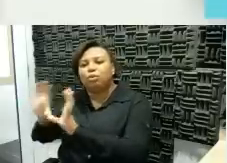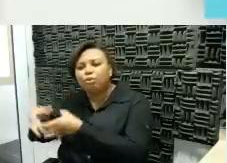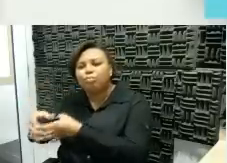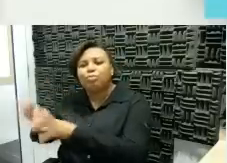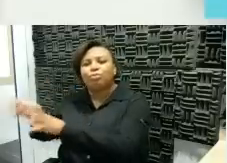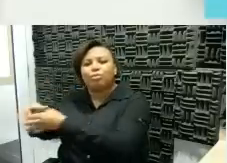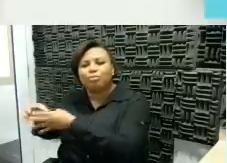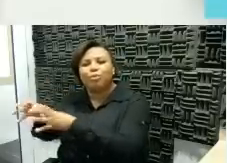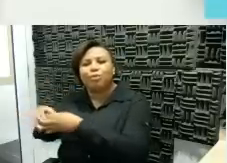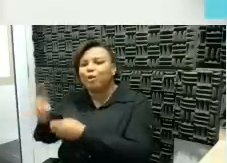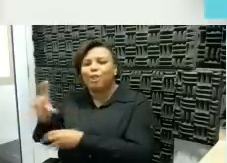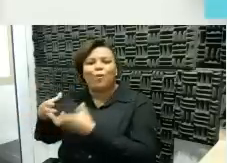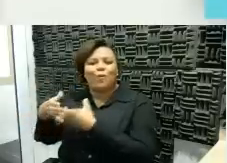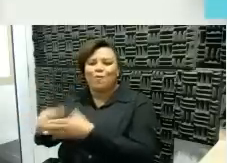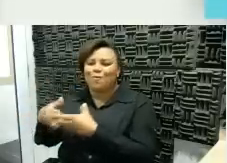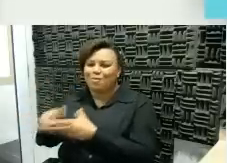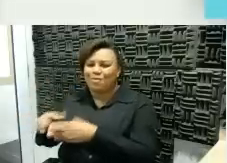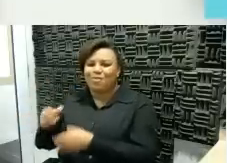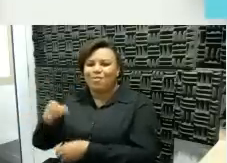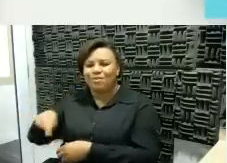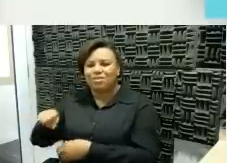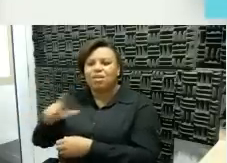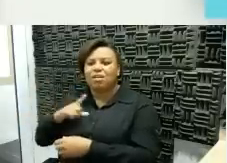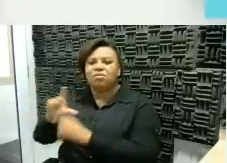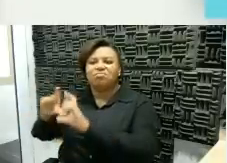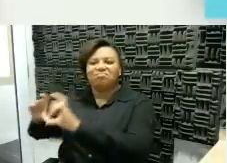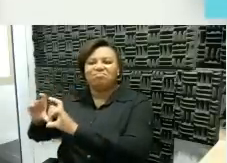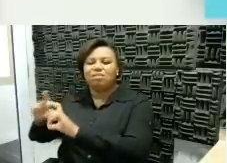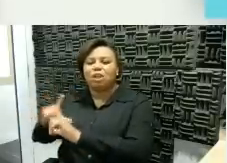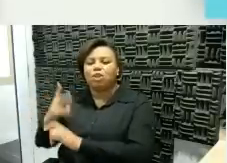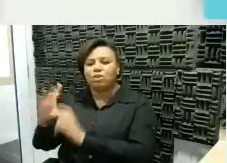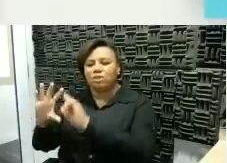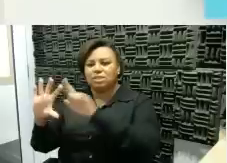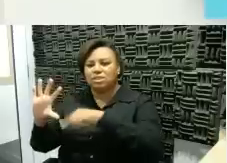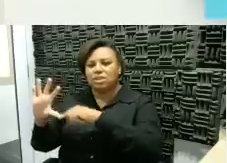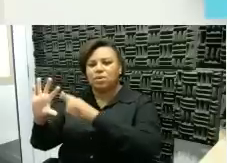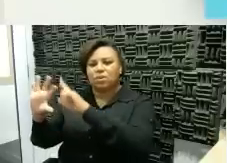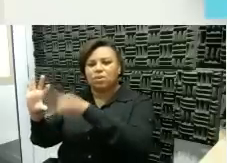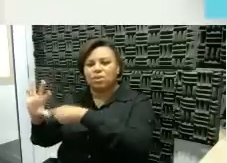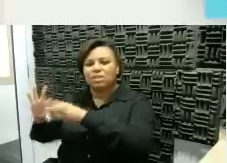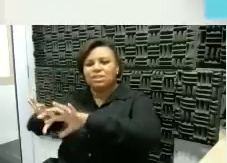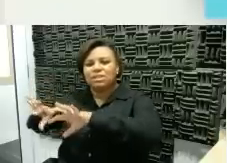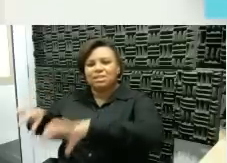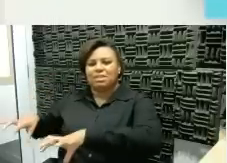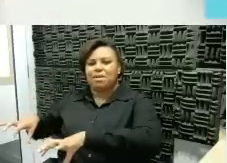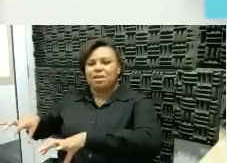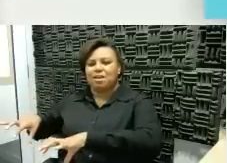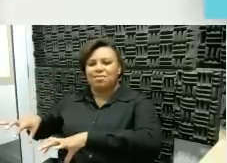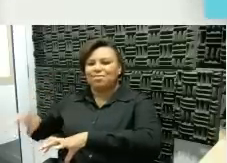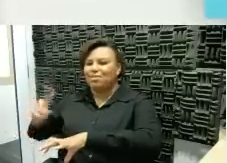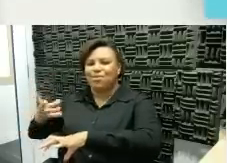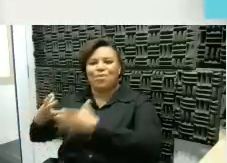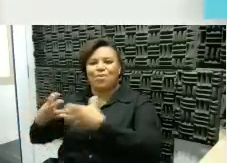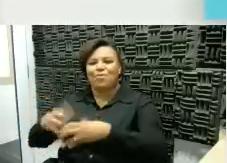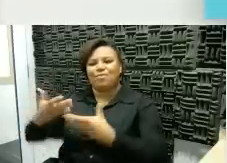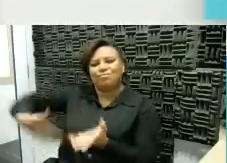figurinha tá mostrando são dois círculos fechados separados um do outro né Elas não conviviam com as demais pessoas só